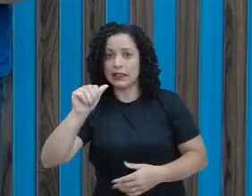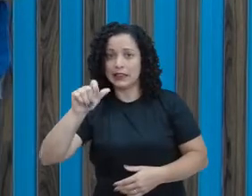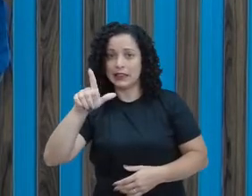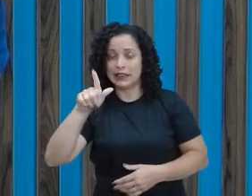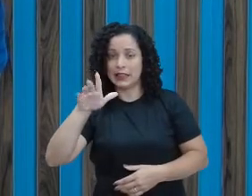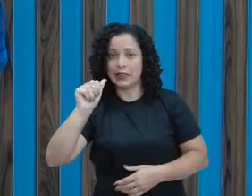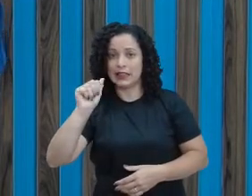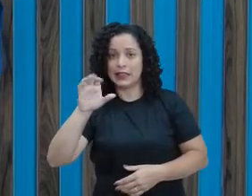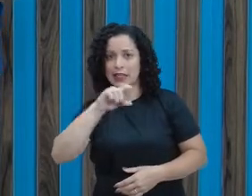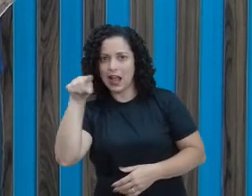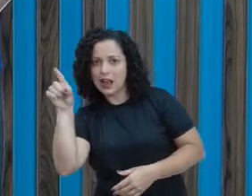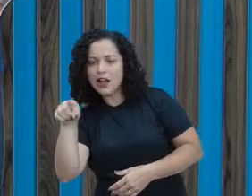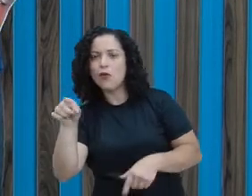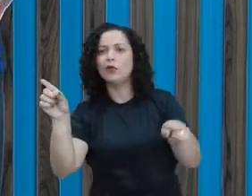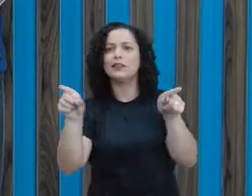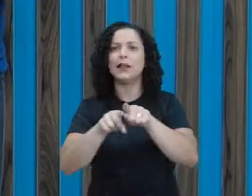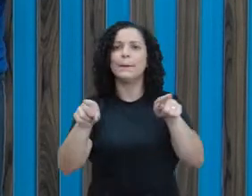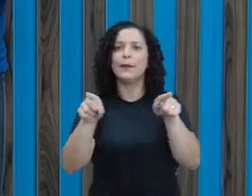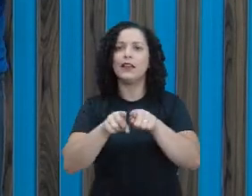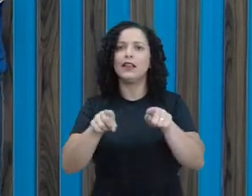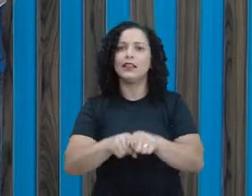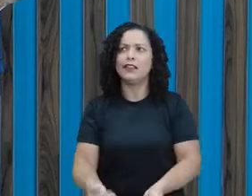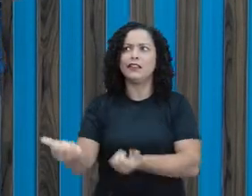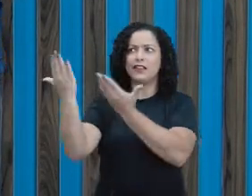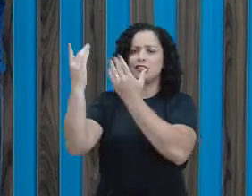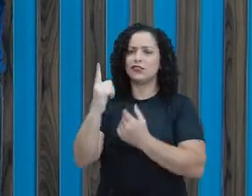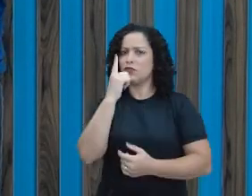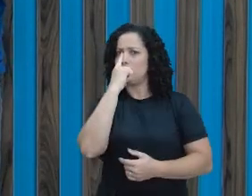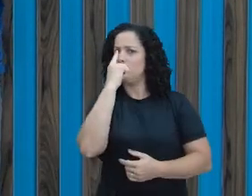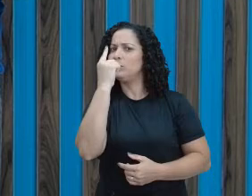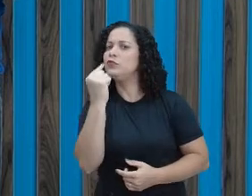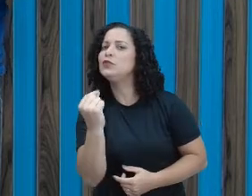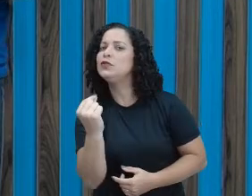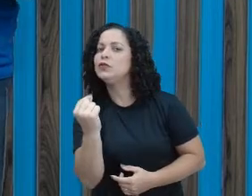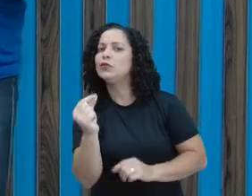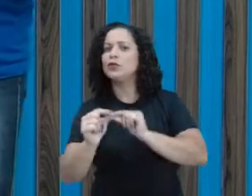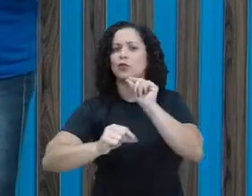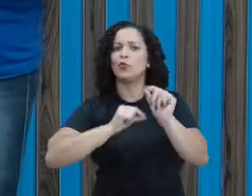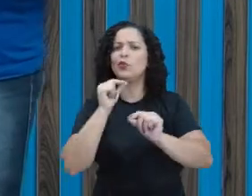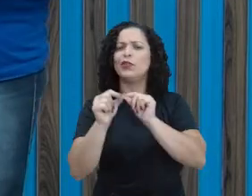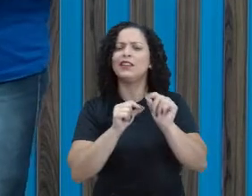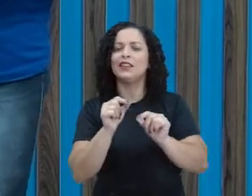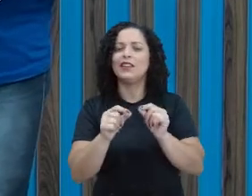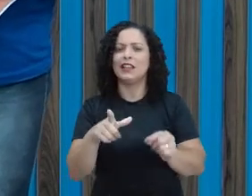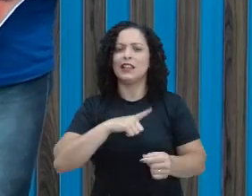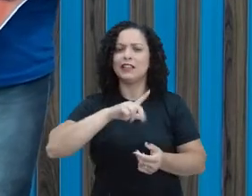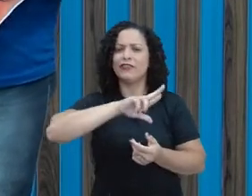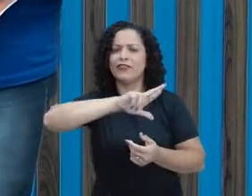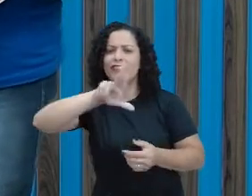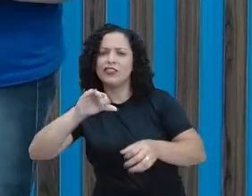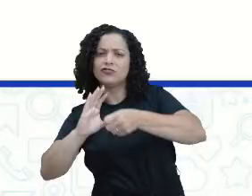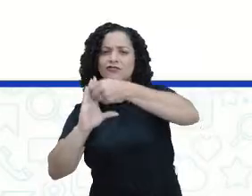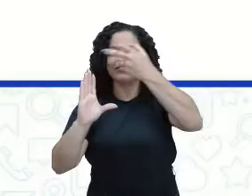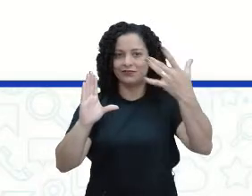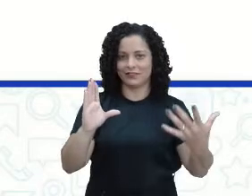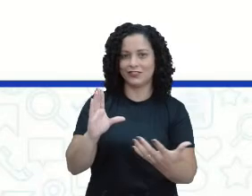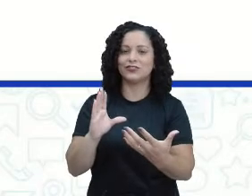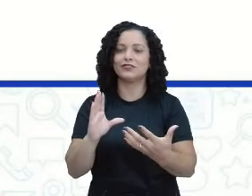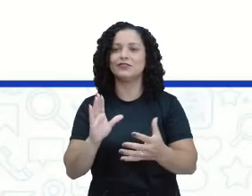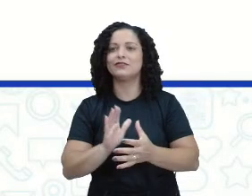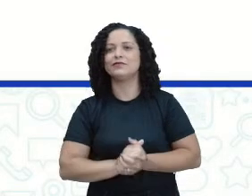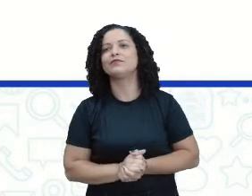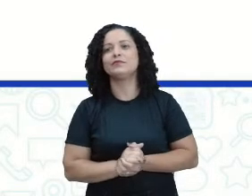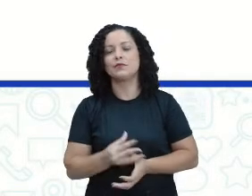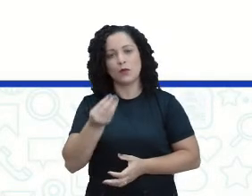para a gente conversar sobre esses bicos, sobre essas aves aí. E aí nós temos algumas características, né?